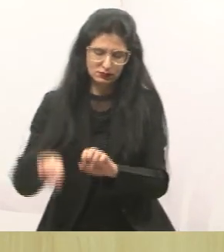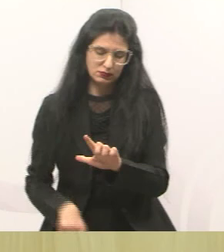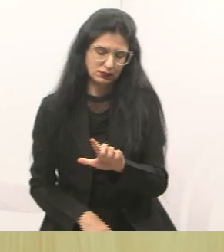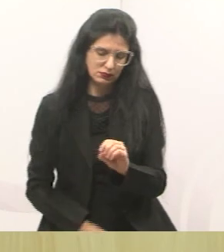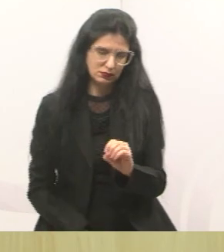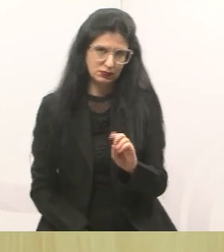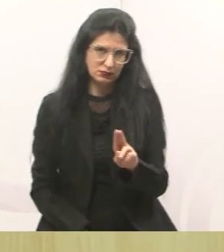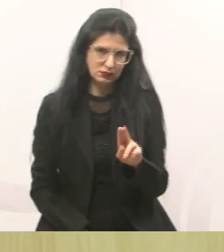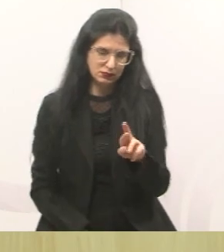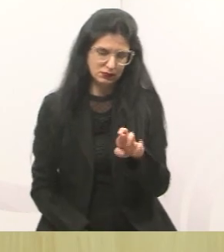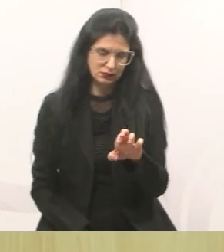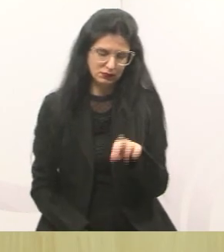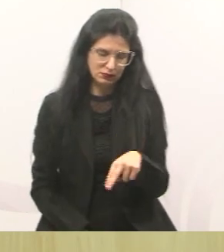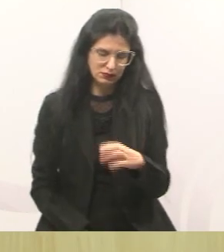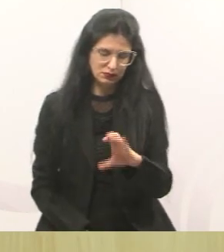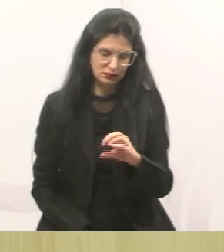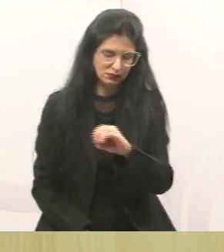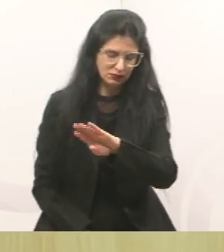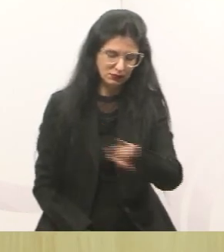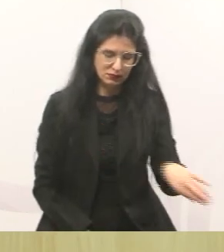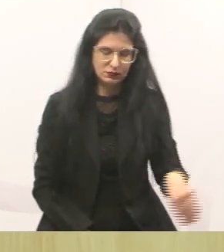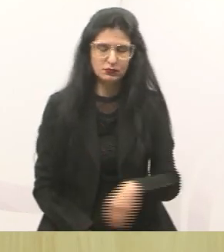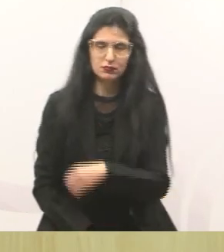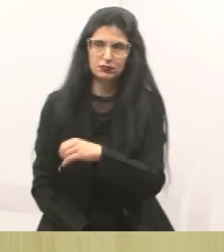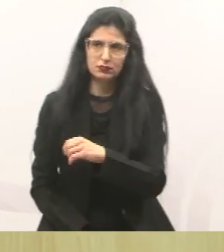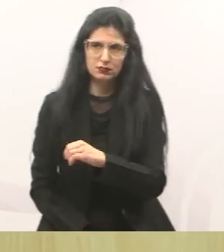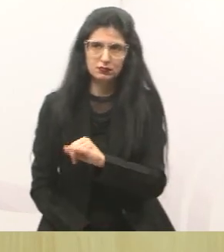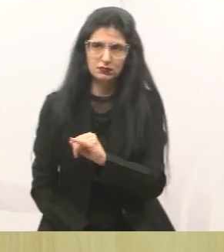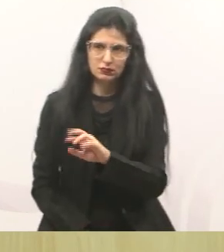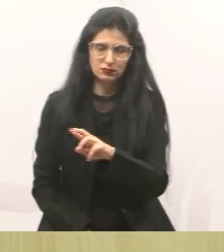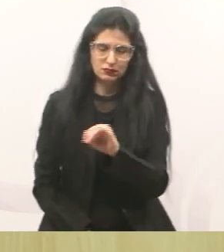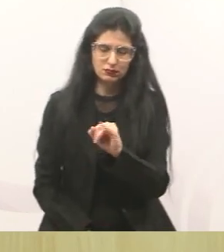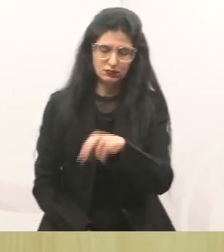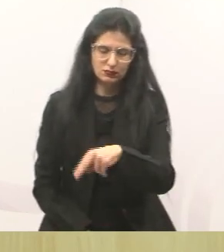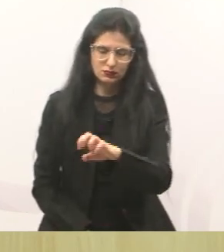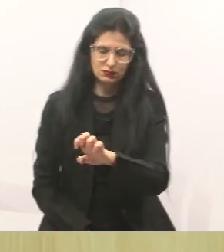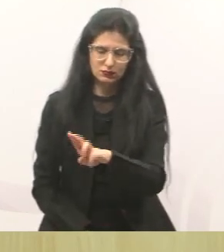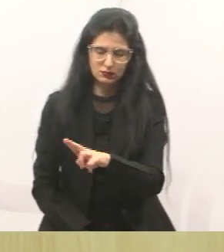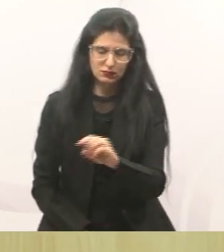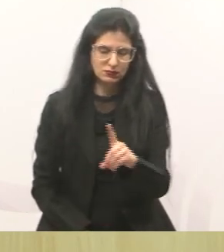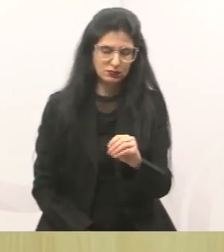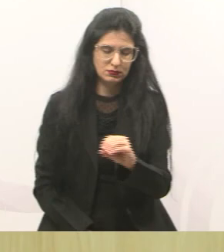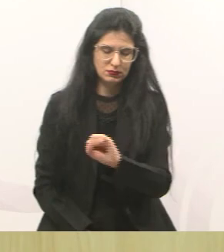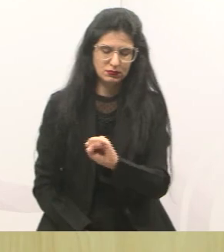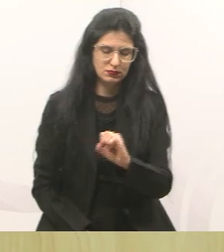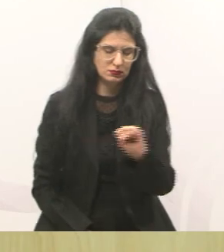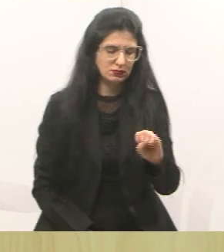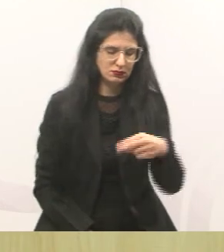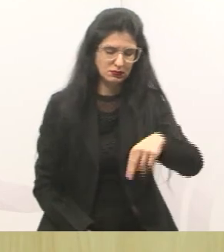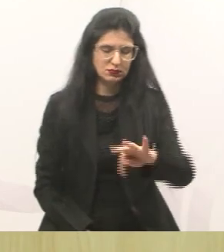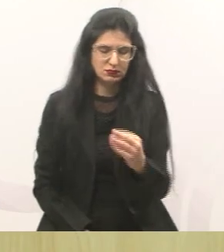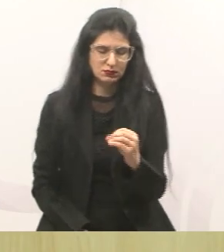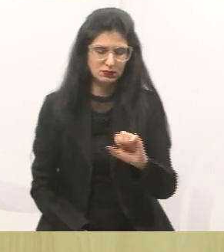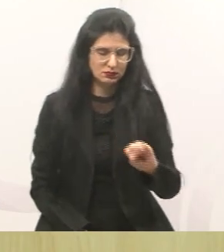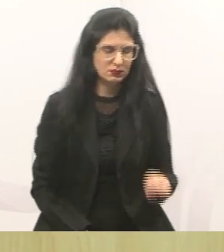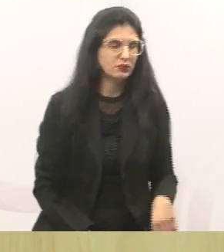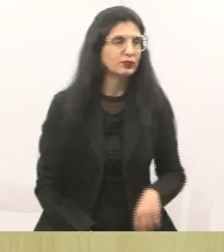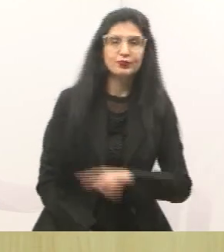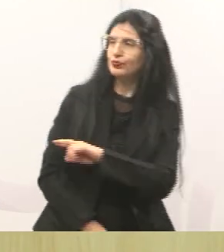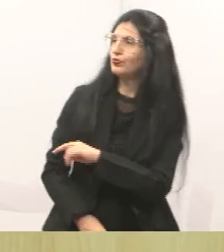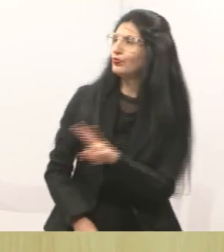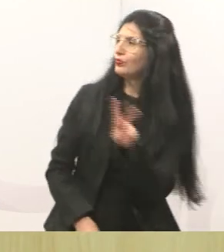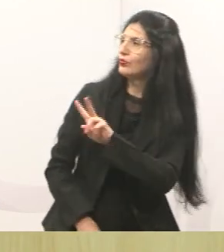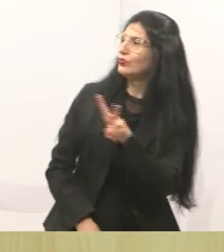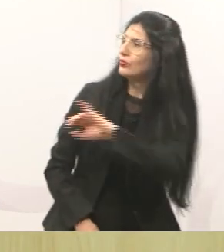Severino e Cirineu dos Santos, formulados pelo vereador